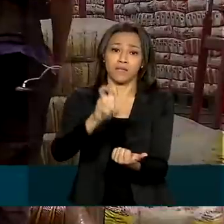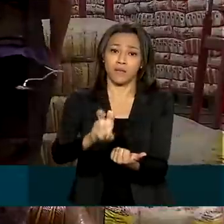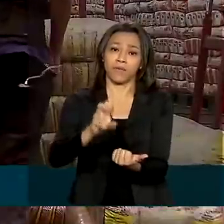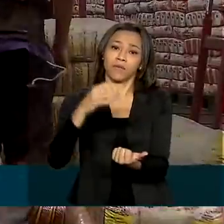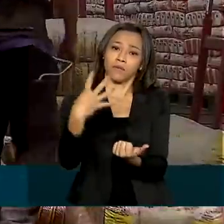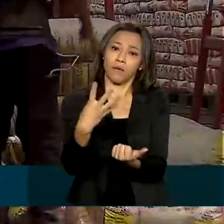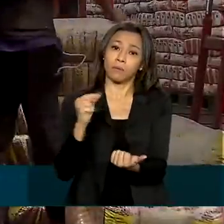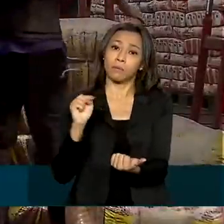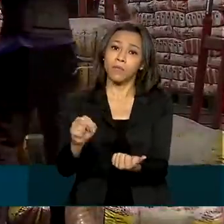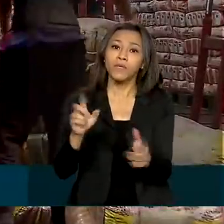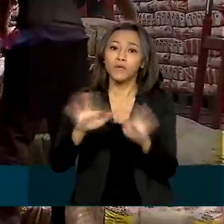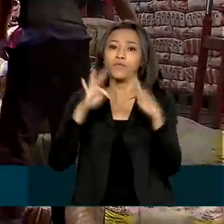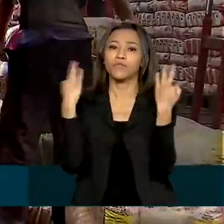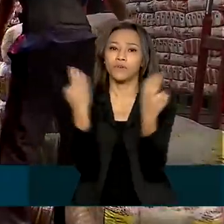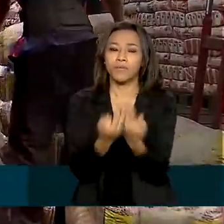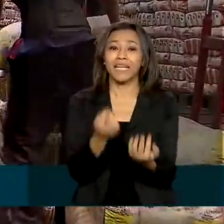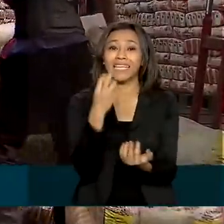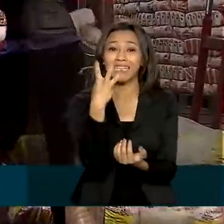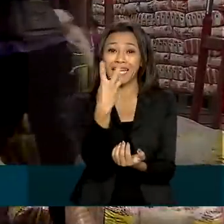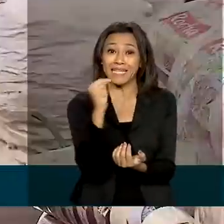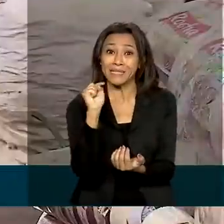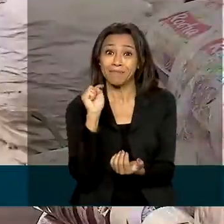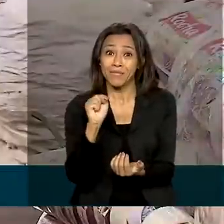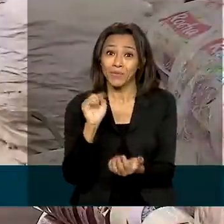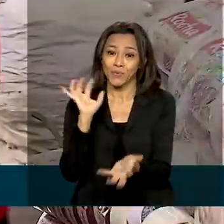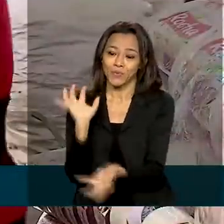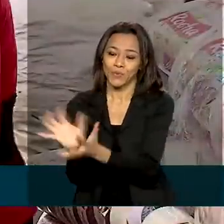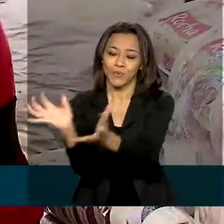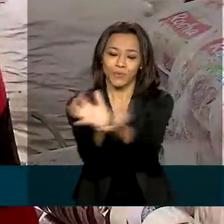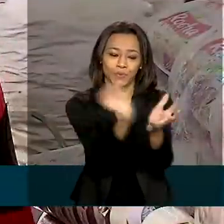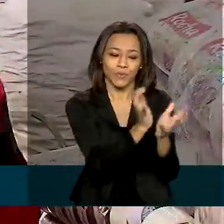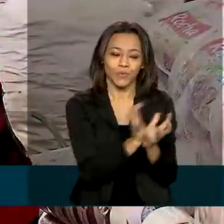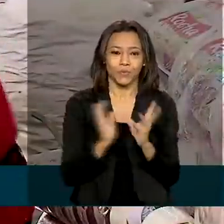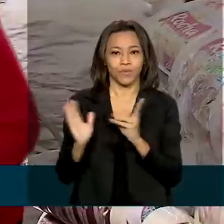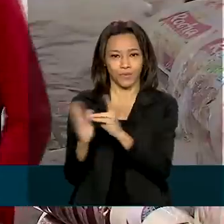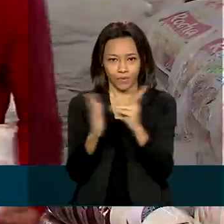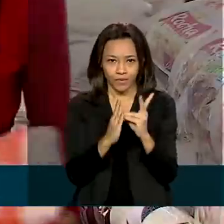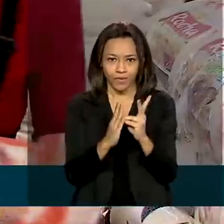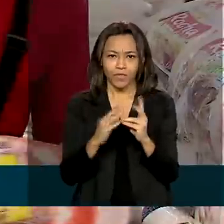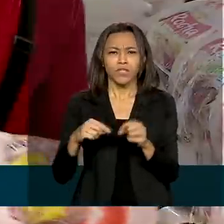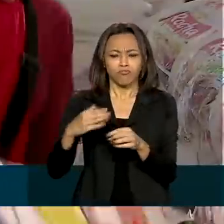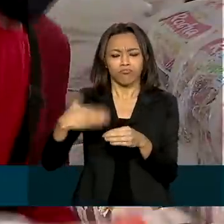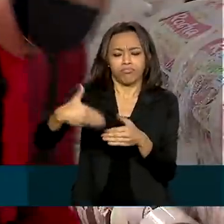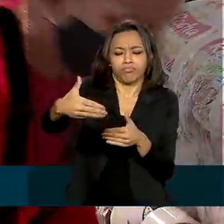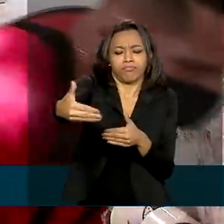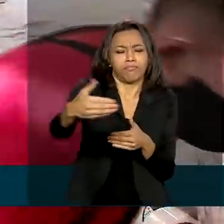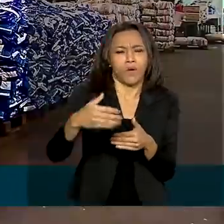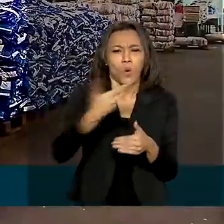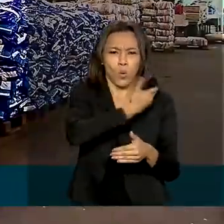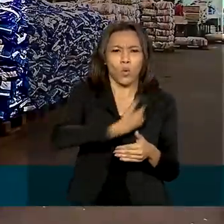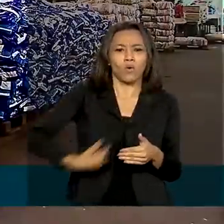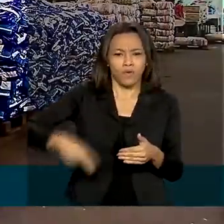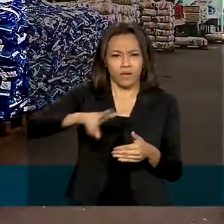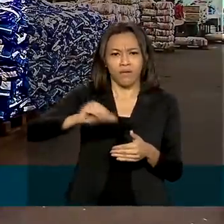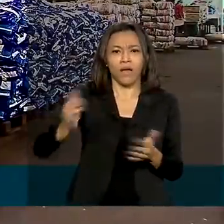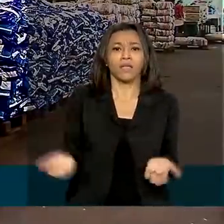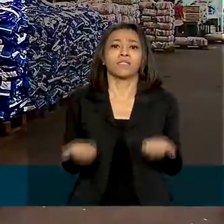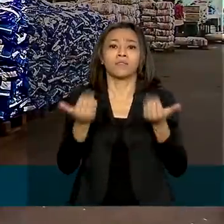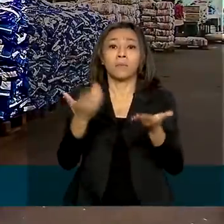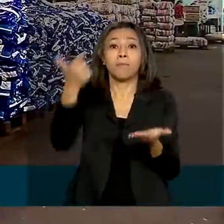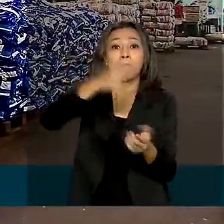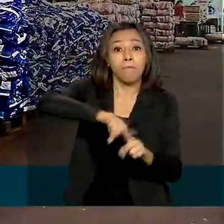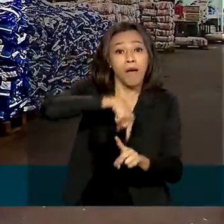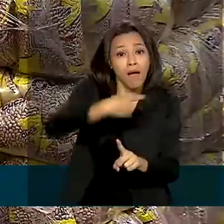famílias em 3 mil comunidades indígenas do país. Nos próximos dias, o governo quer distribuir mais 100 mil